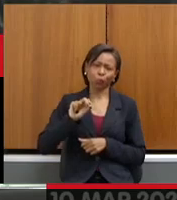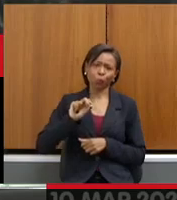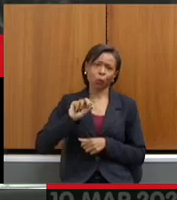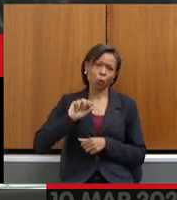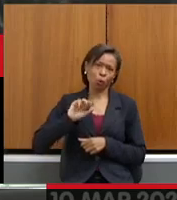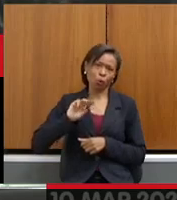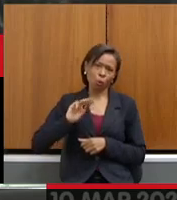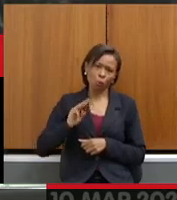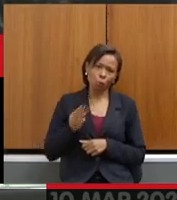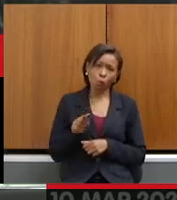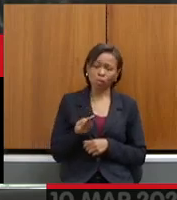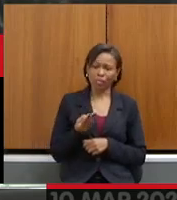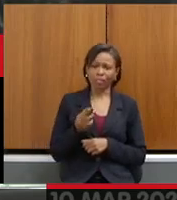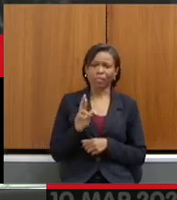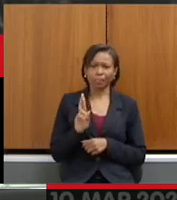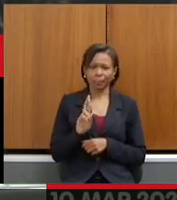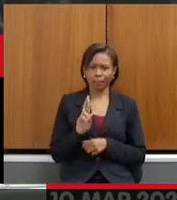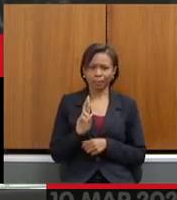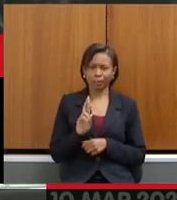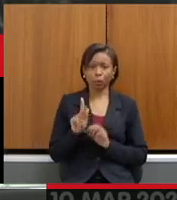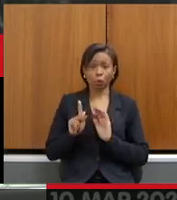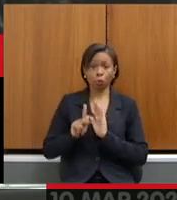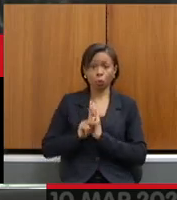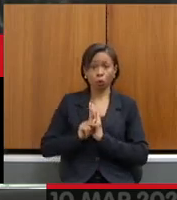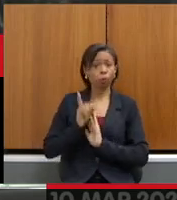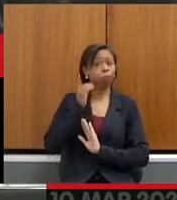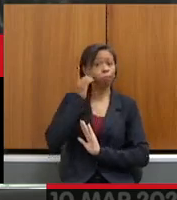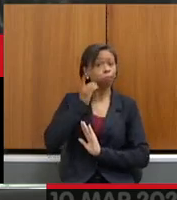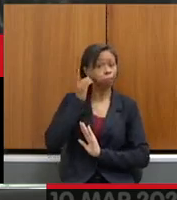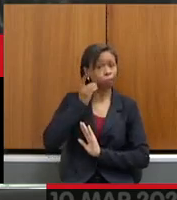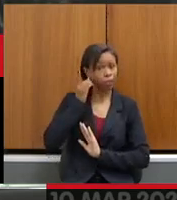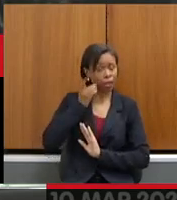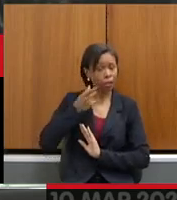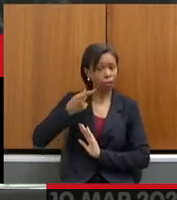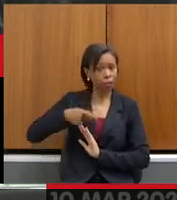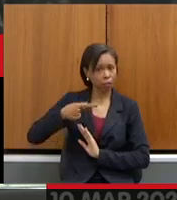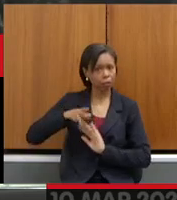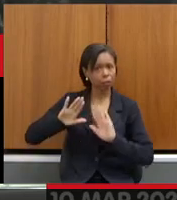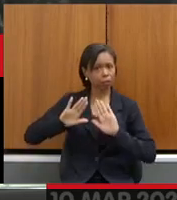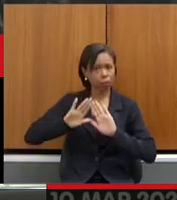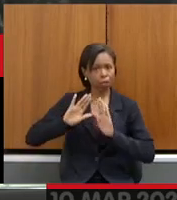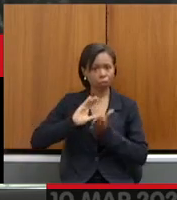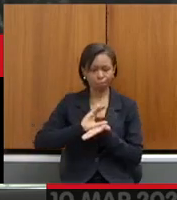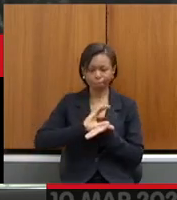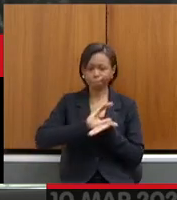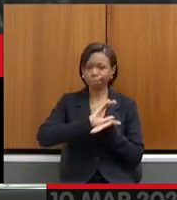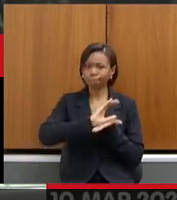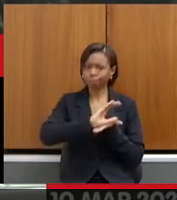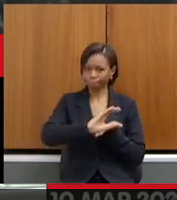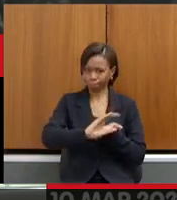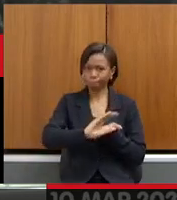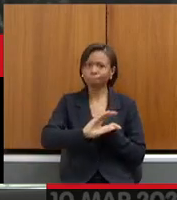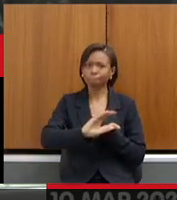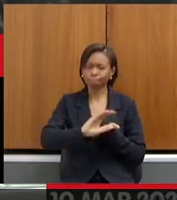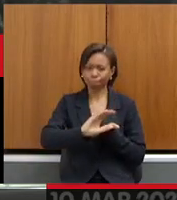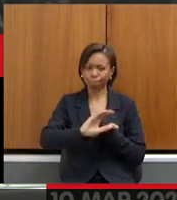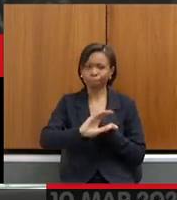pela pelas deputadas os deputados por essa casa para